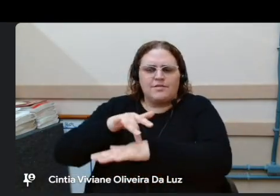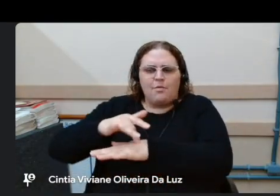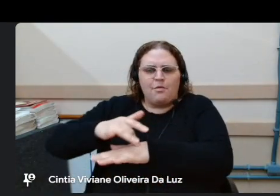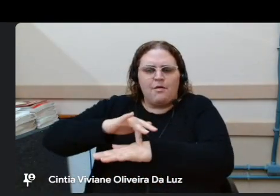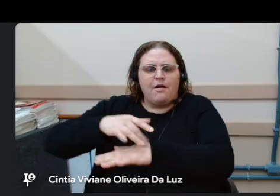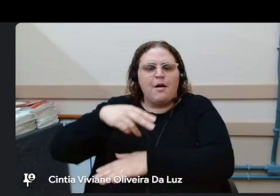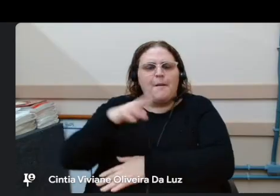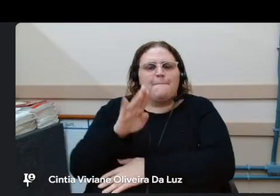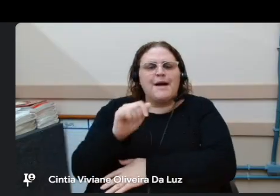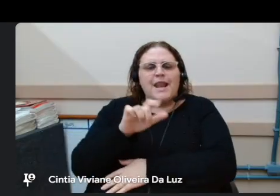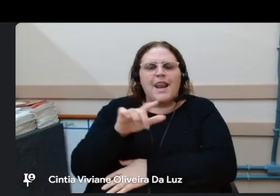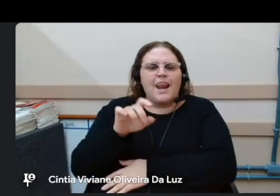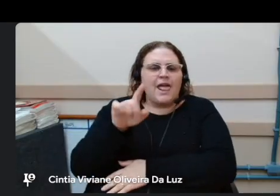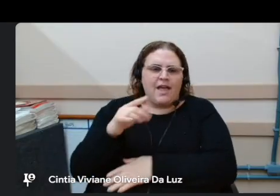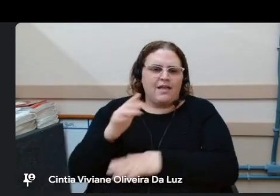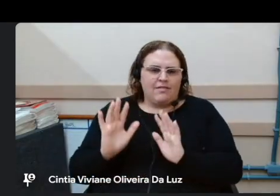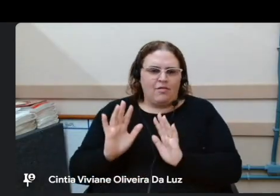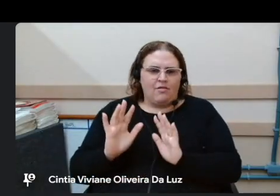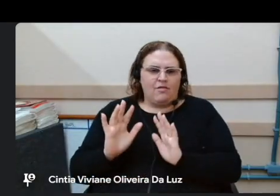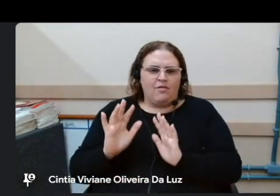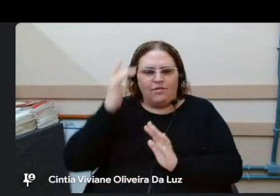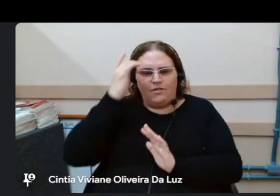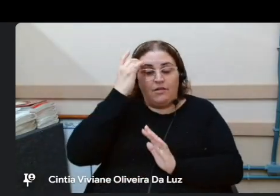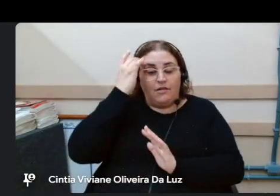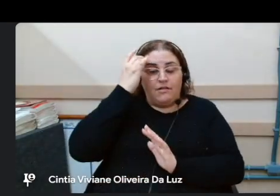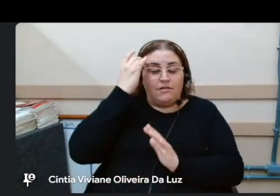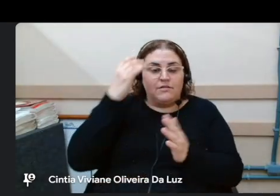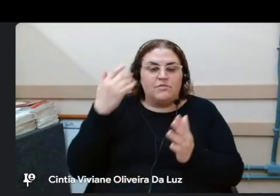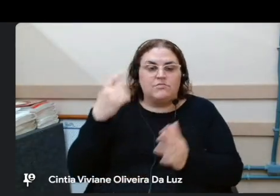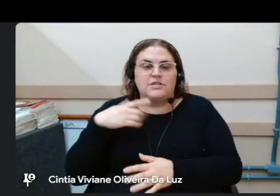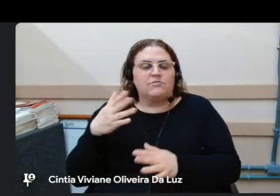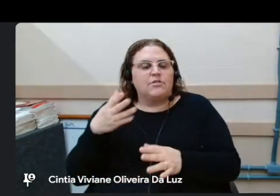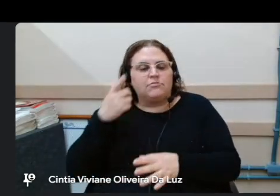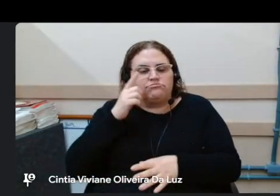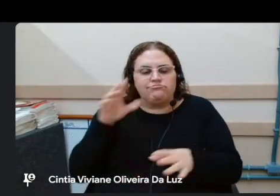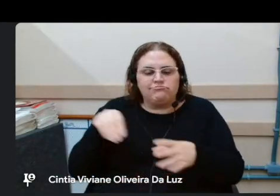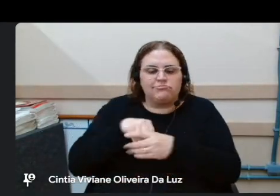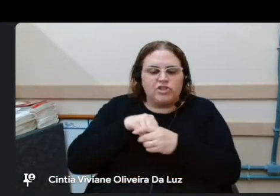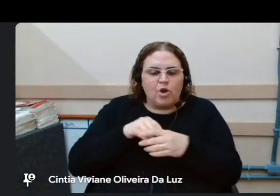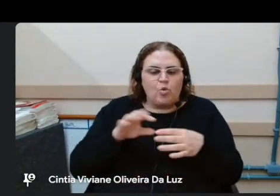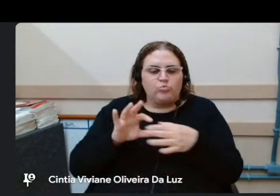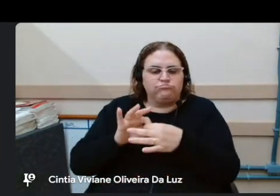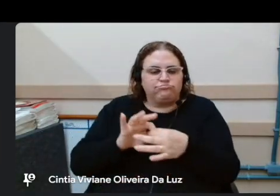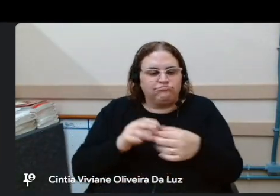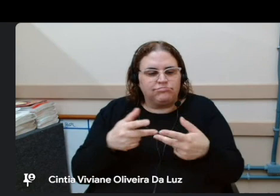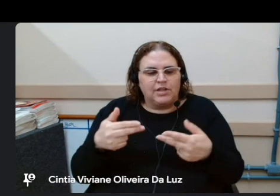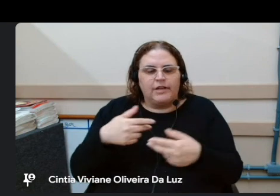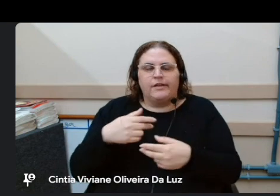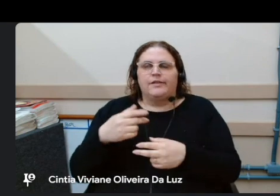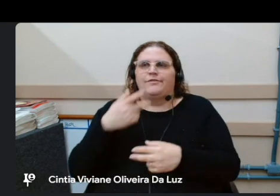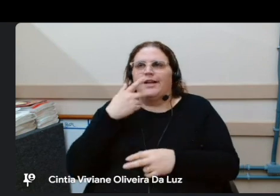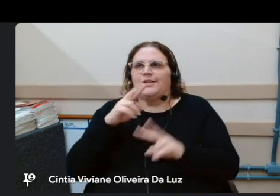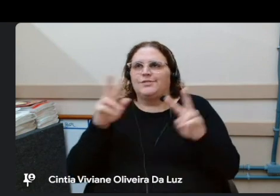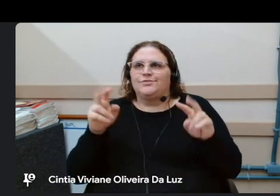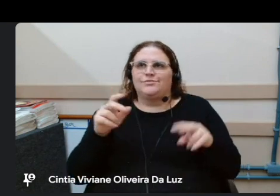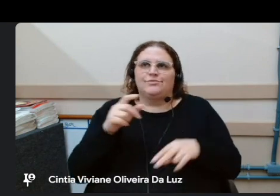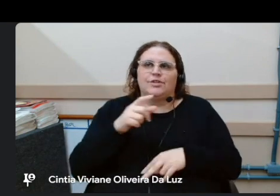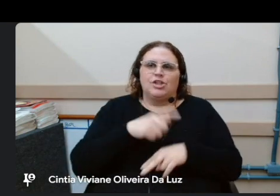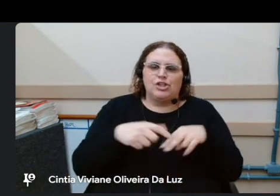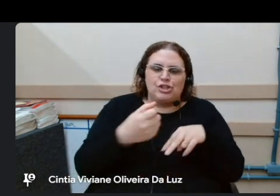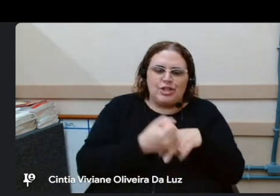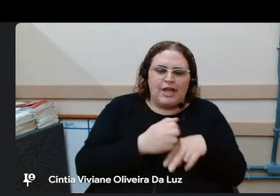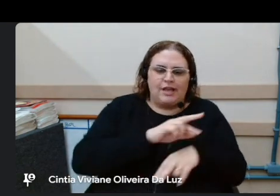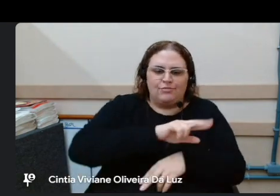balê né E se eu não me enquadrava dentro disso e o Júnior falou aqui né Principalmente os questões de gênero